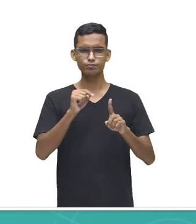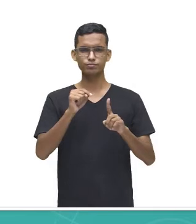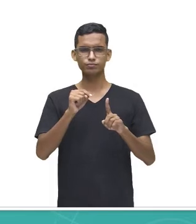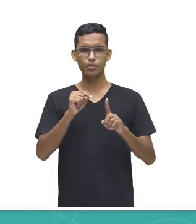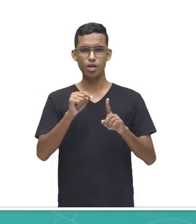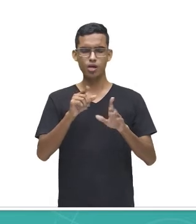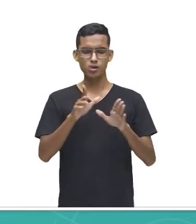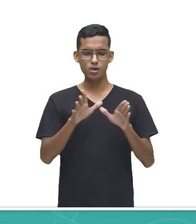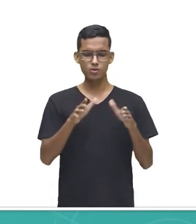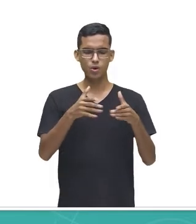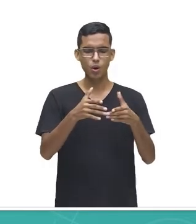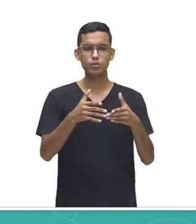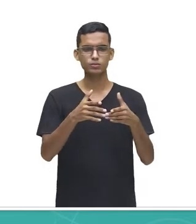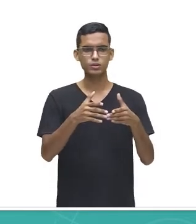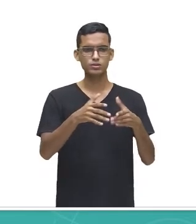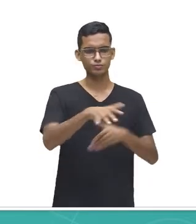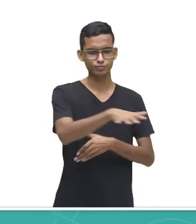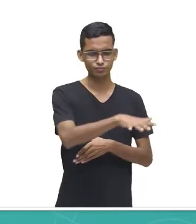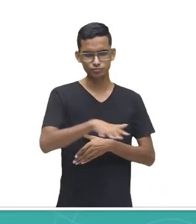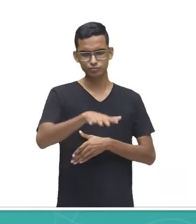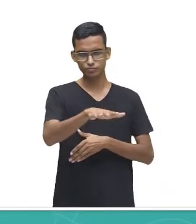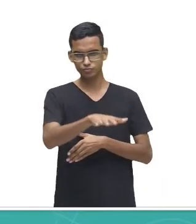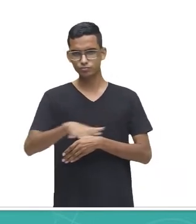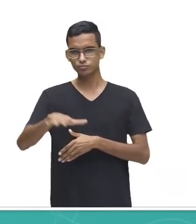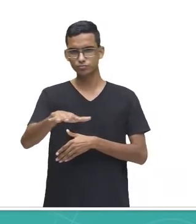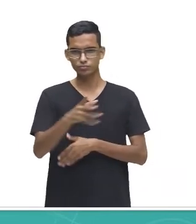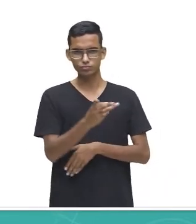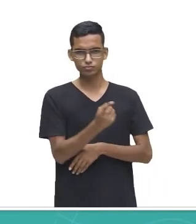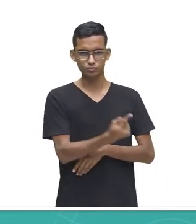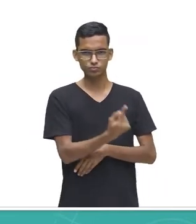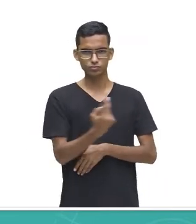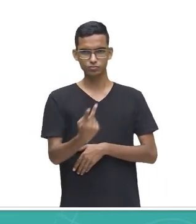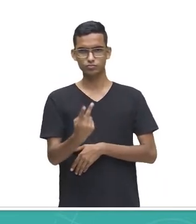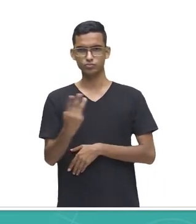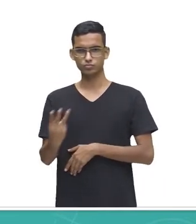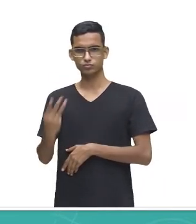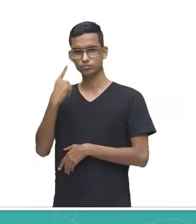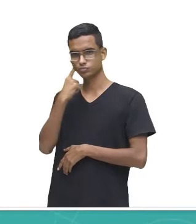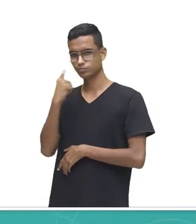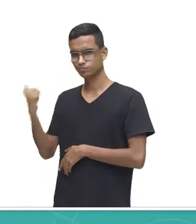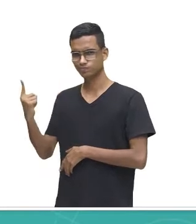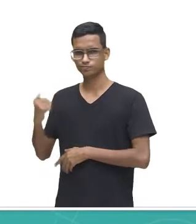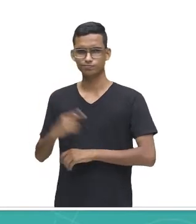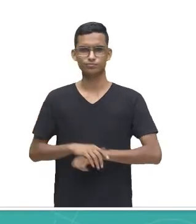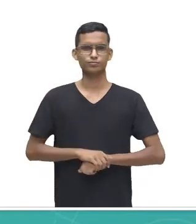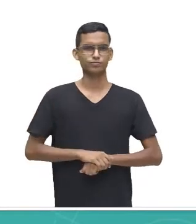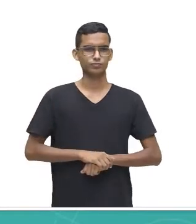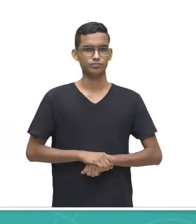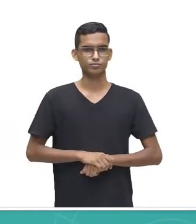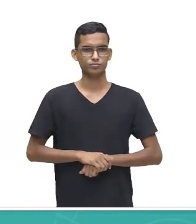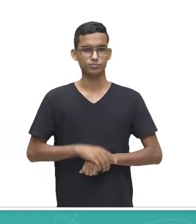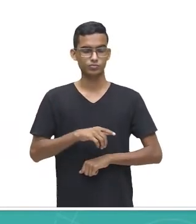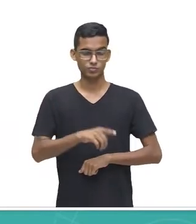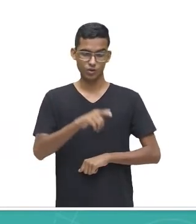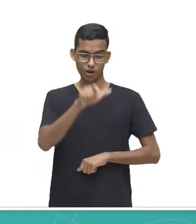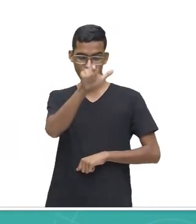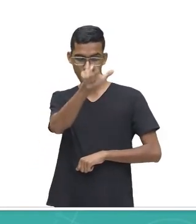destas 3 dimensões aqui. A pessoa conseguiu fazer a experiência